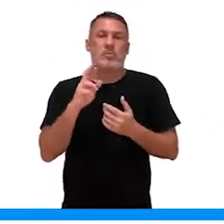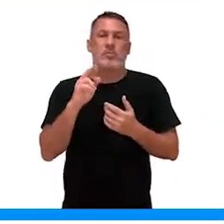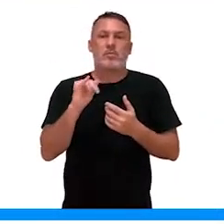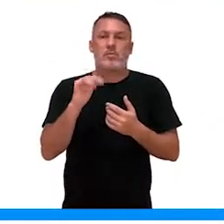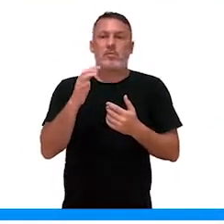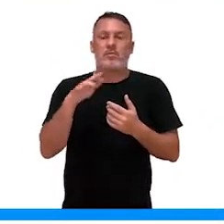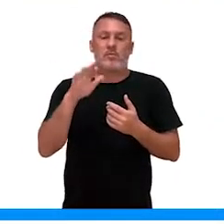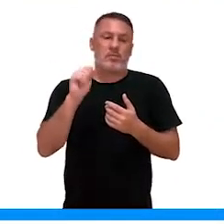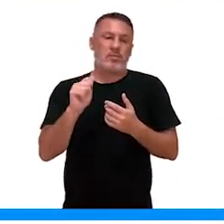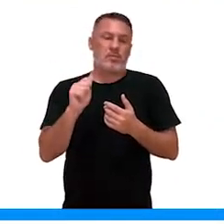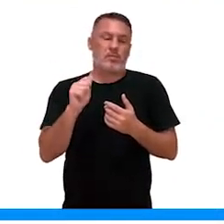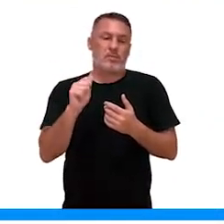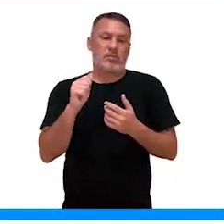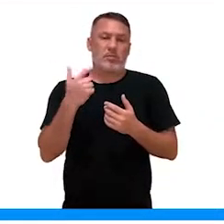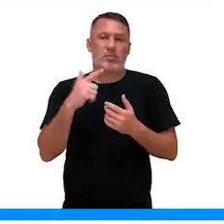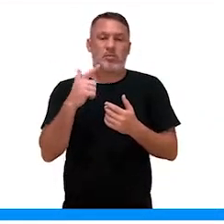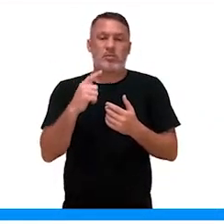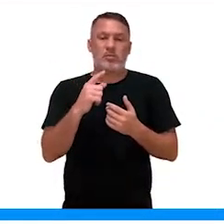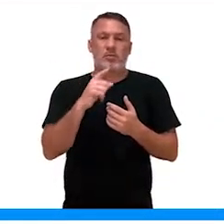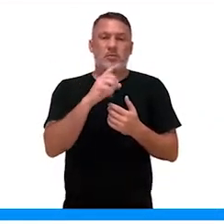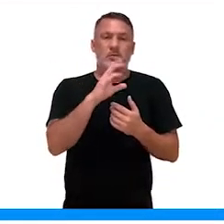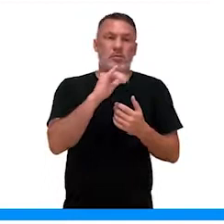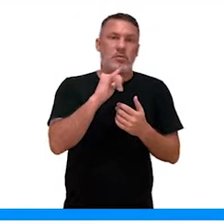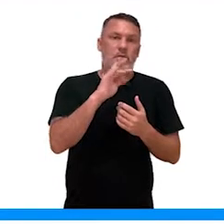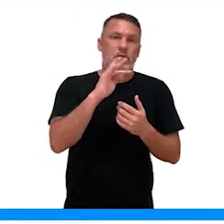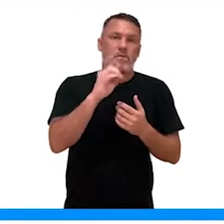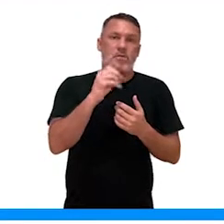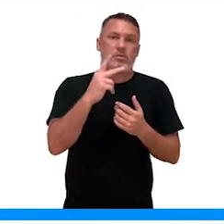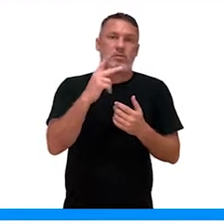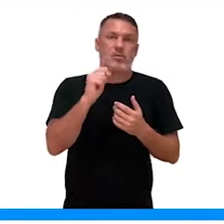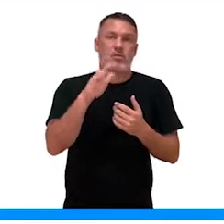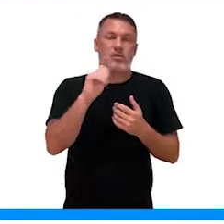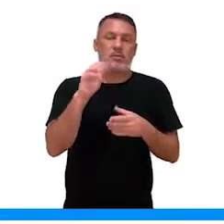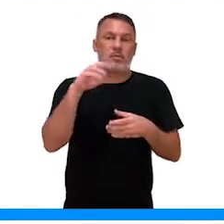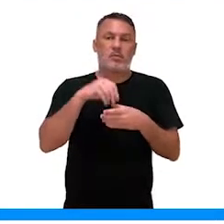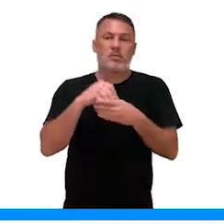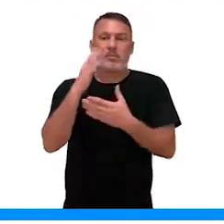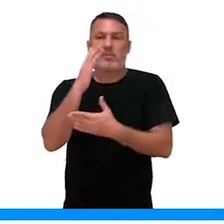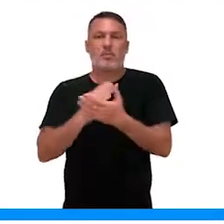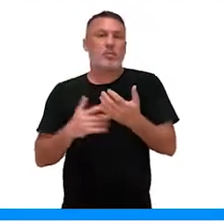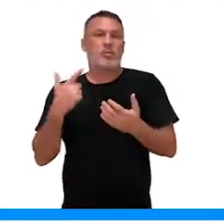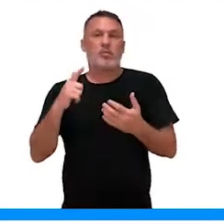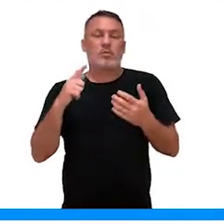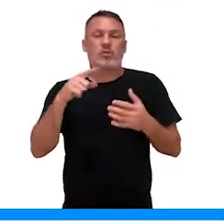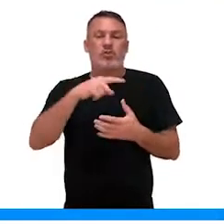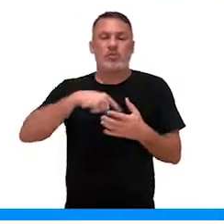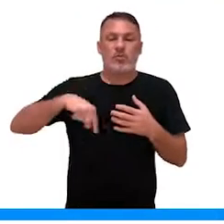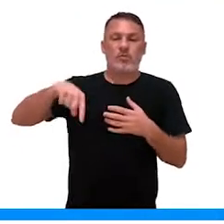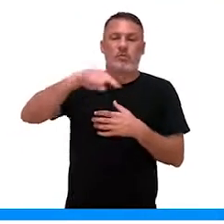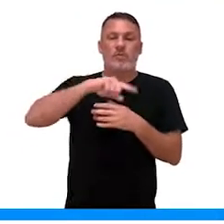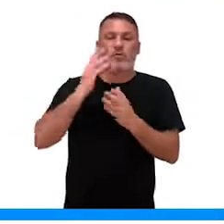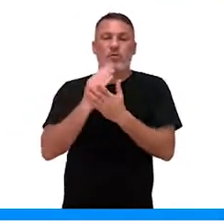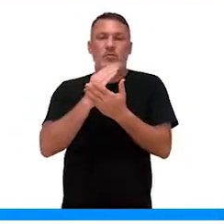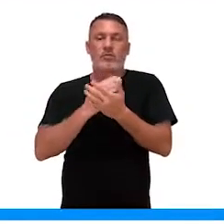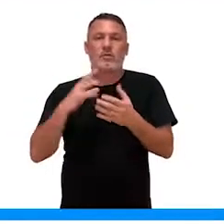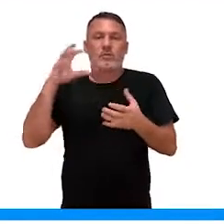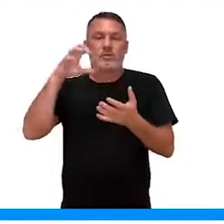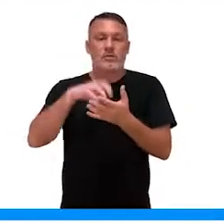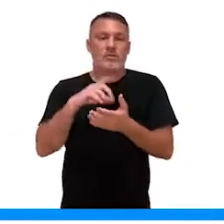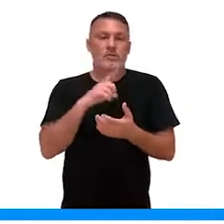divisão do citoplasma no meio porque está cheio de vitelo ao redor. Então, a gente vai ter uma divisão somente